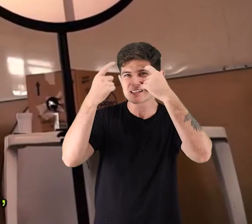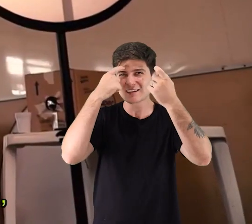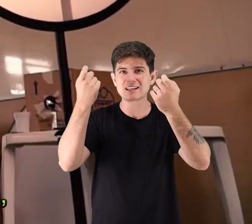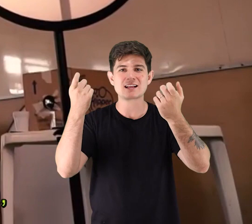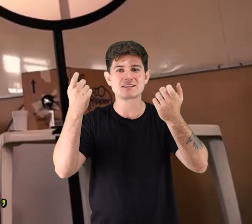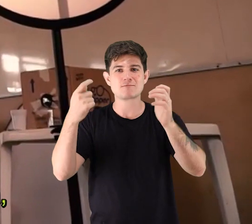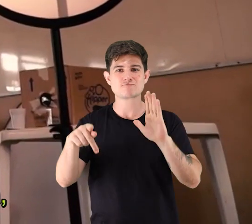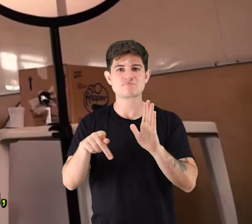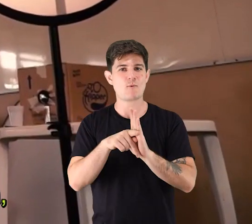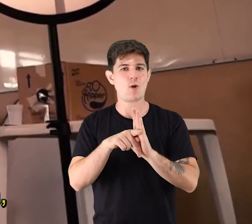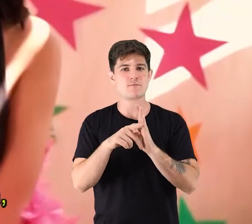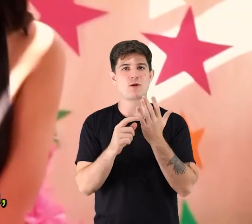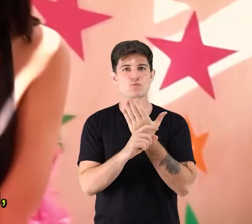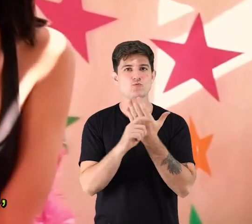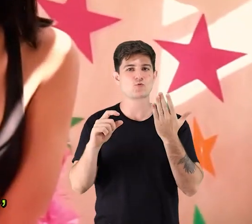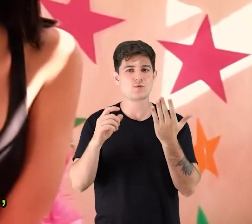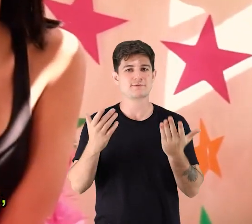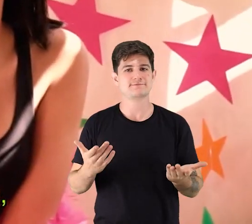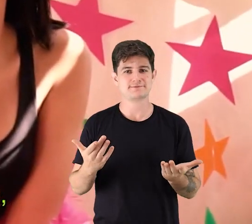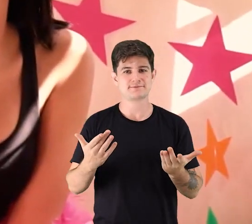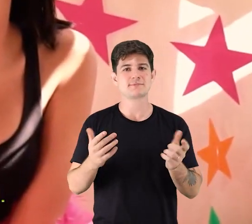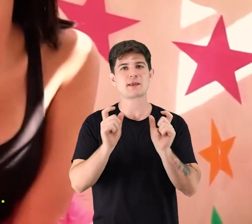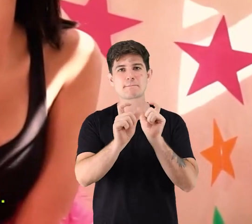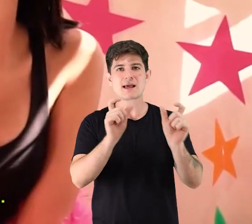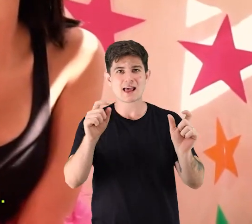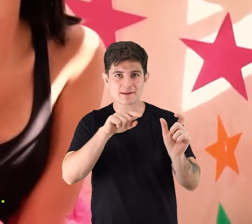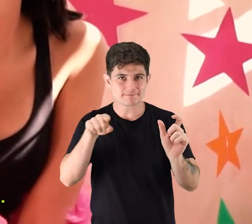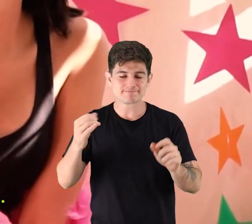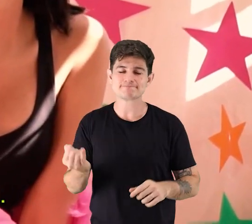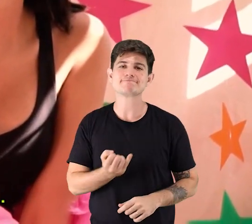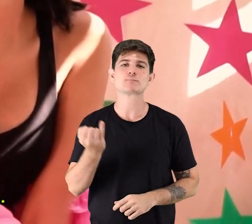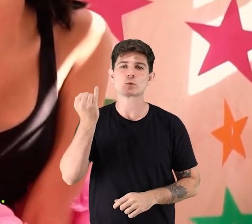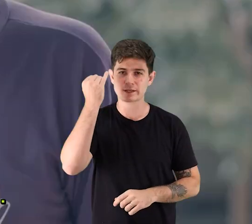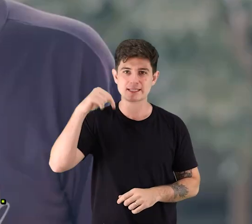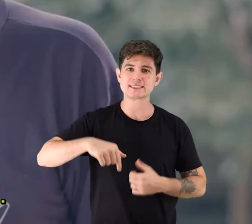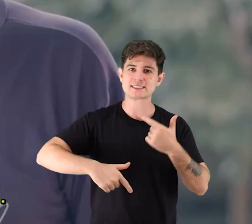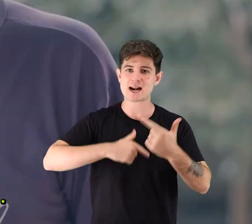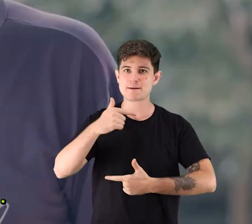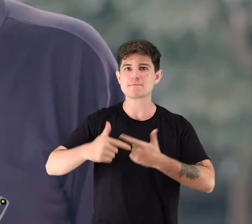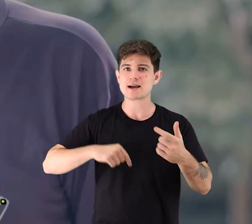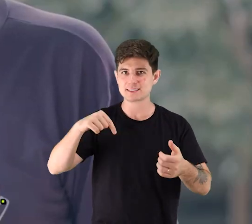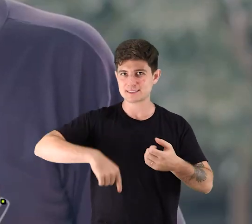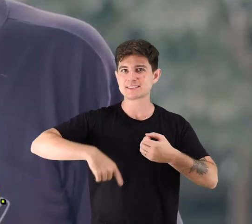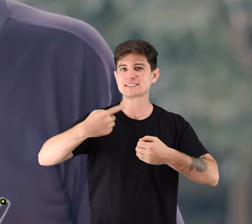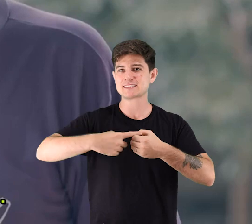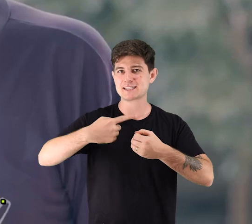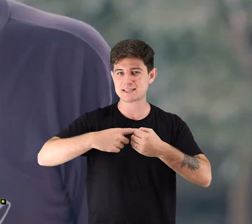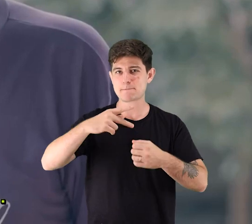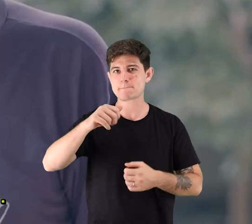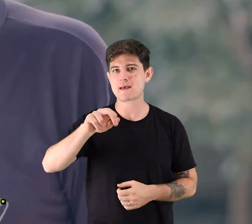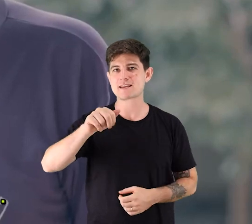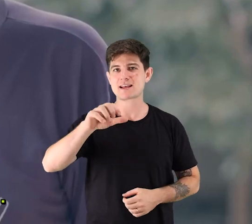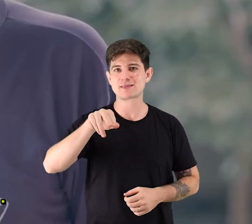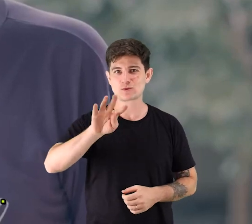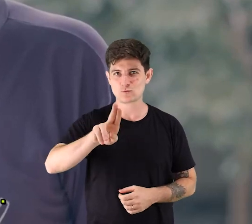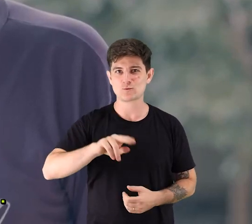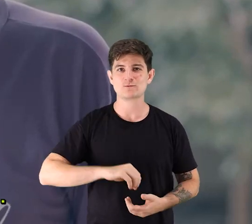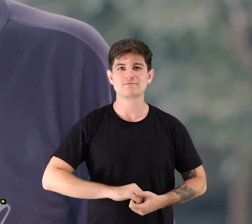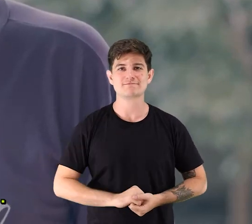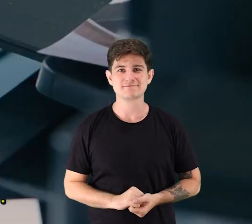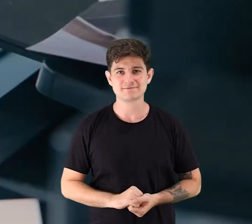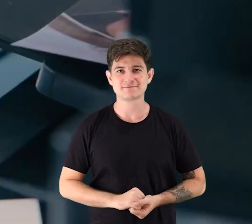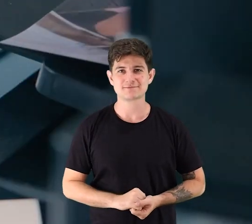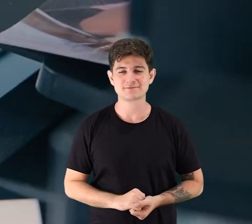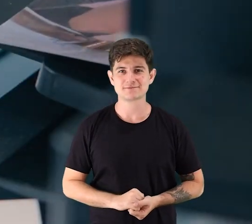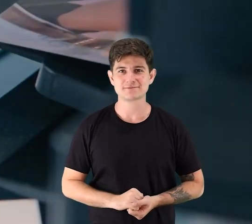Participação, criatividade, autoria, foram palavras essenciais nesse trabalho aqui em